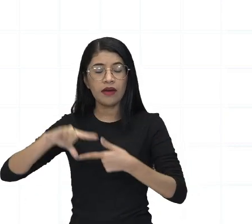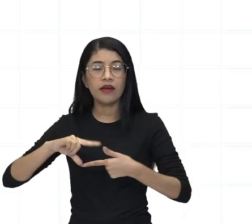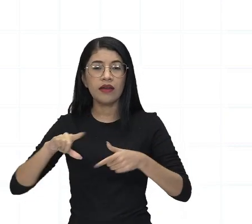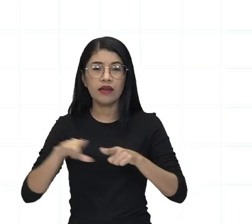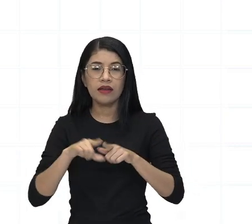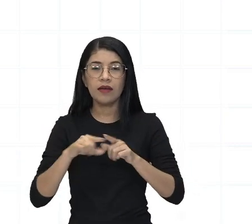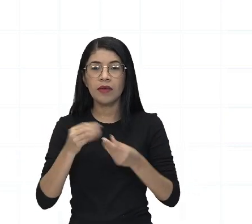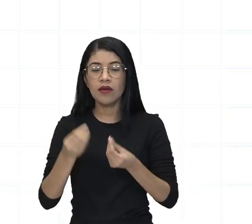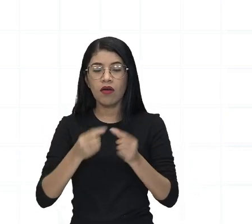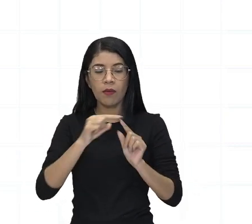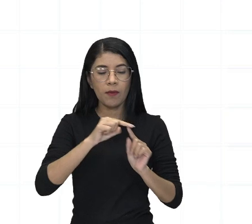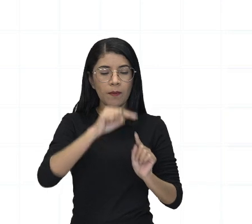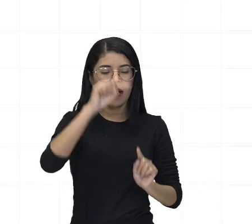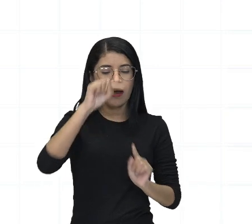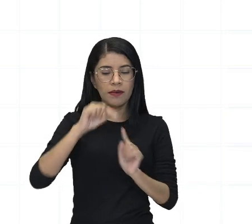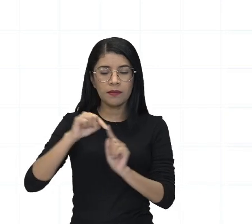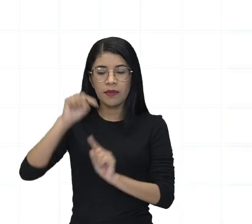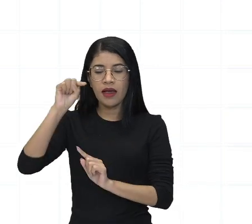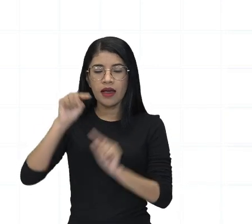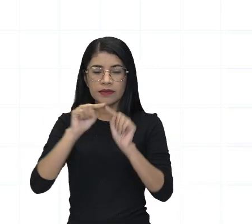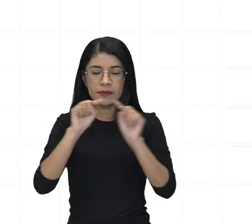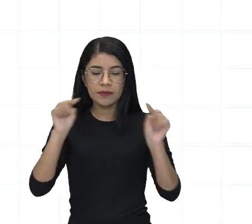linhas horizontais e